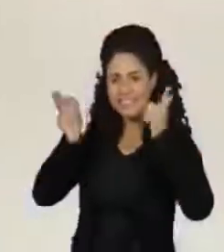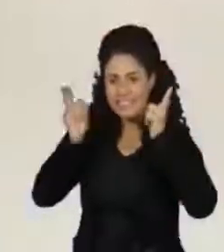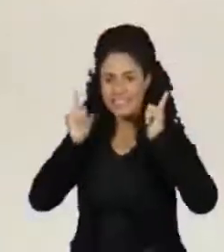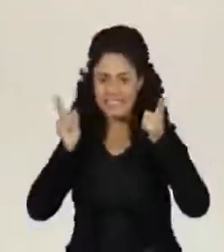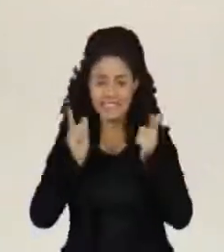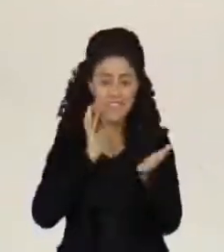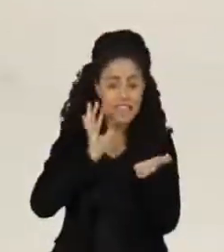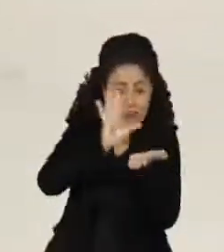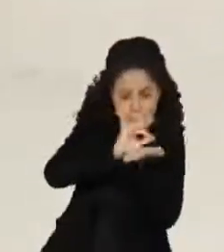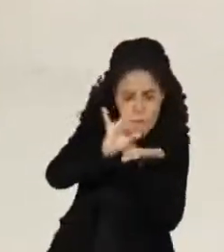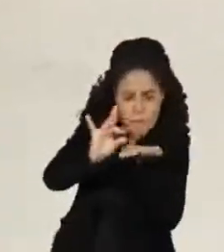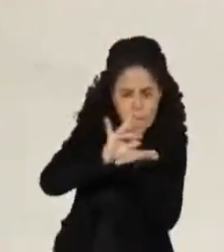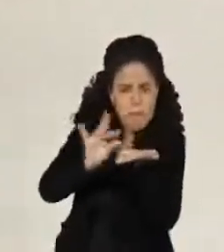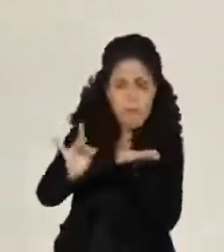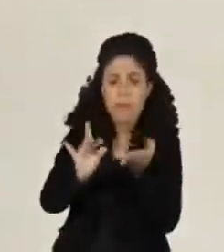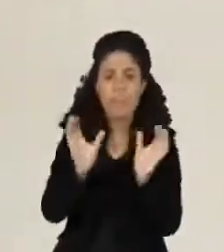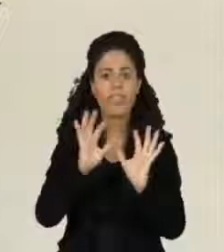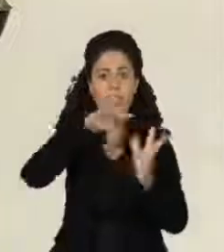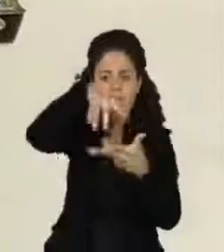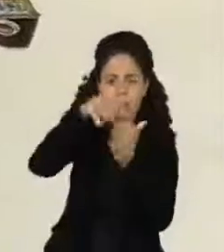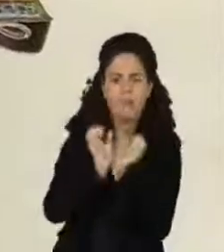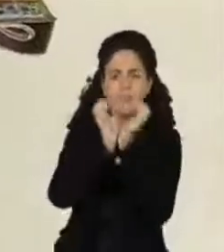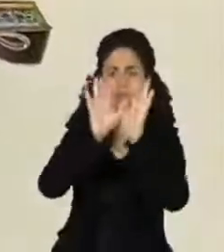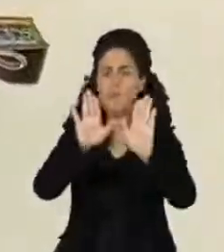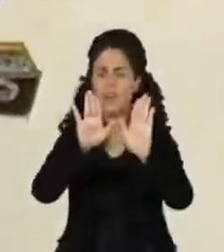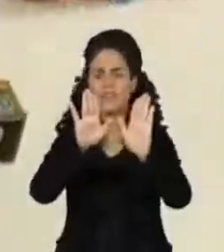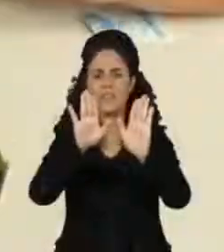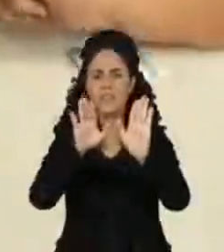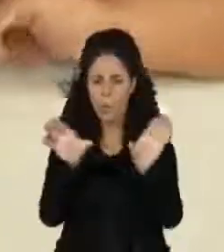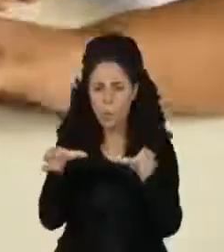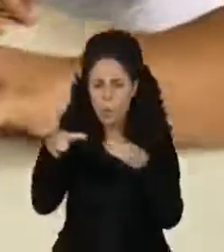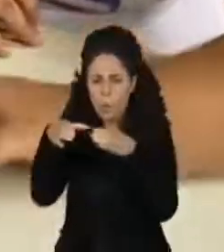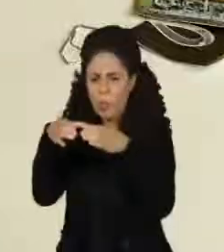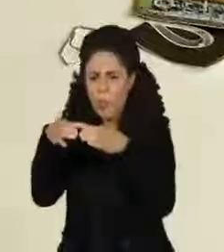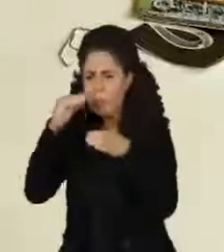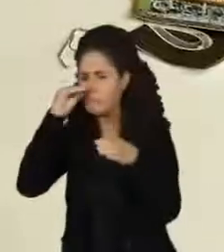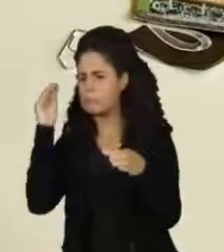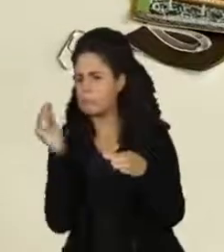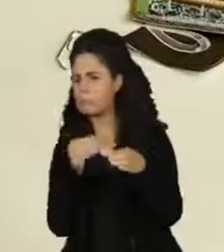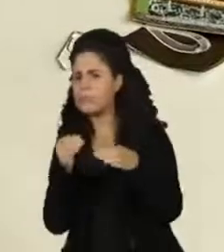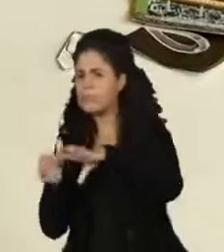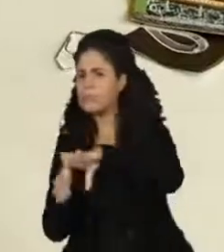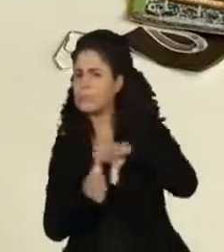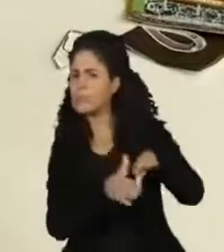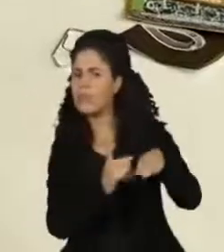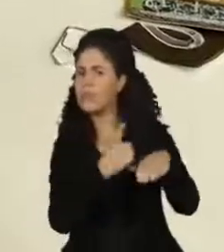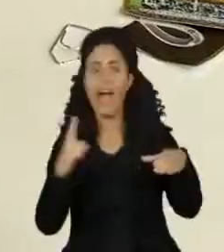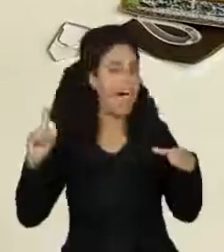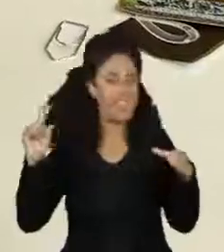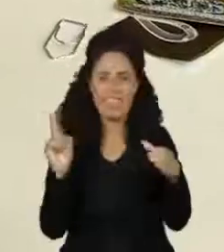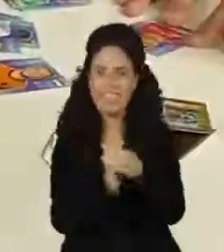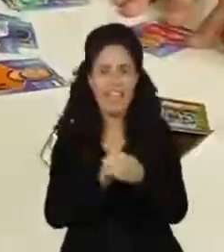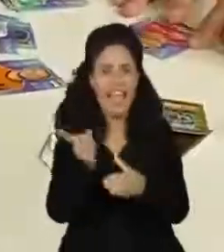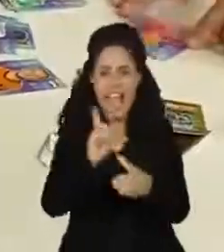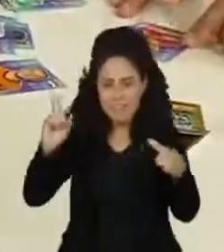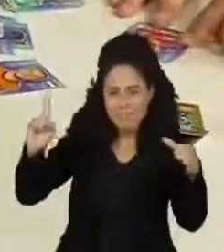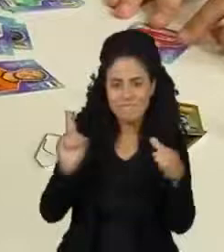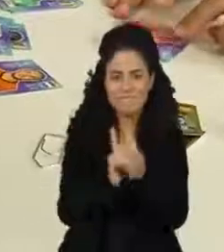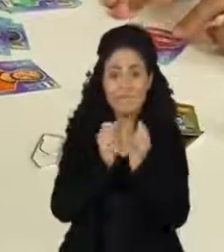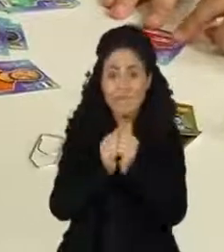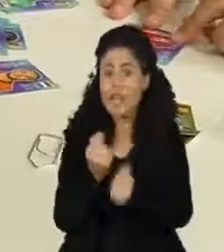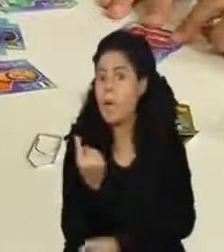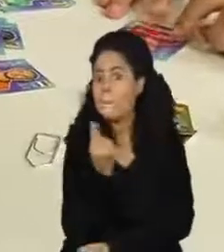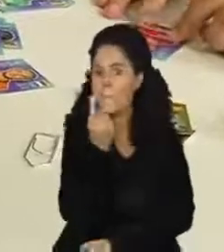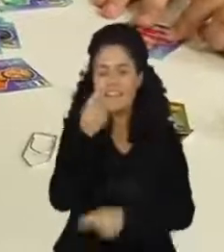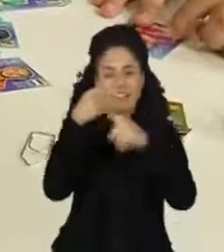Copa. Mas havia um grupo que tinha ficado fora da brincadeira. Tinha, não tem mais. Pela